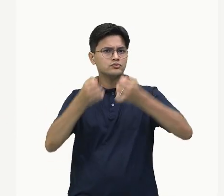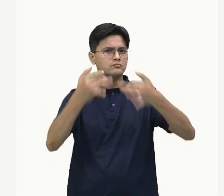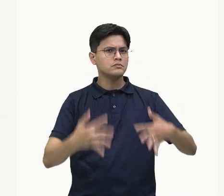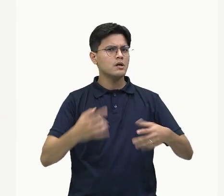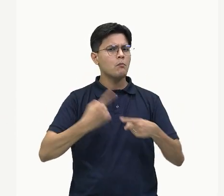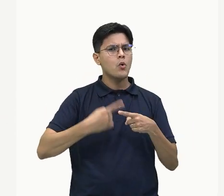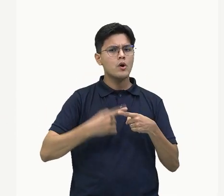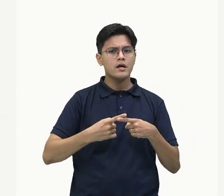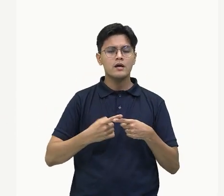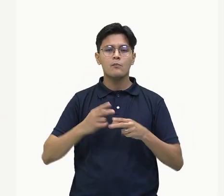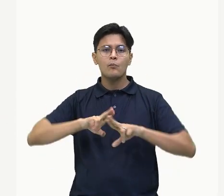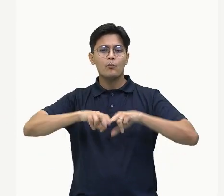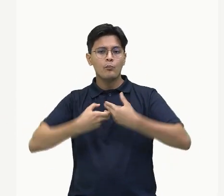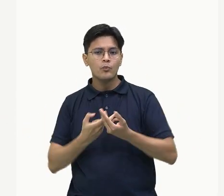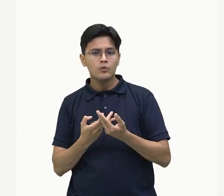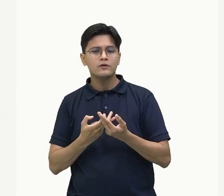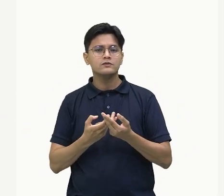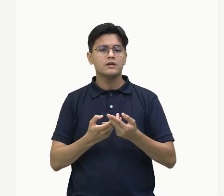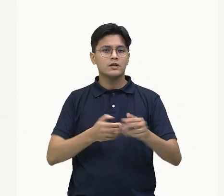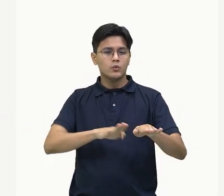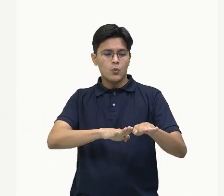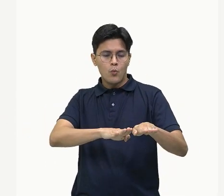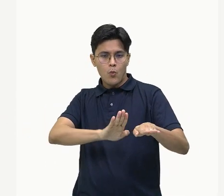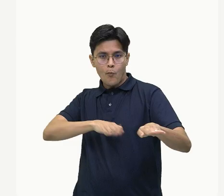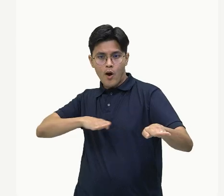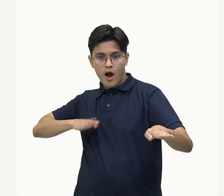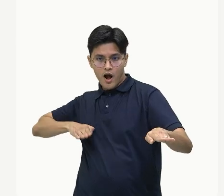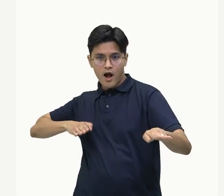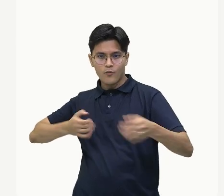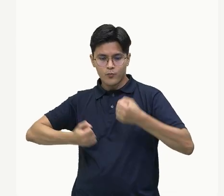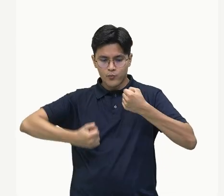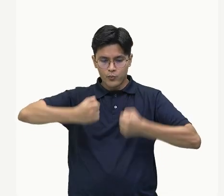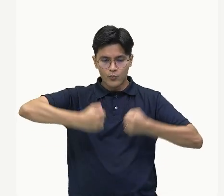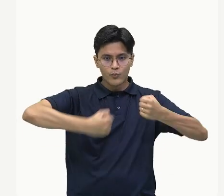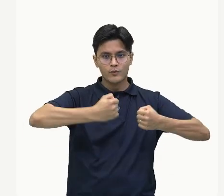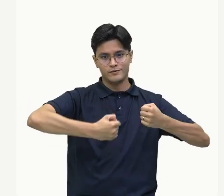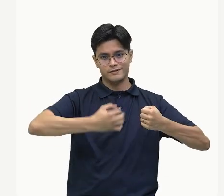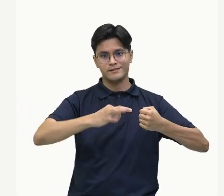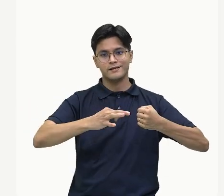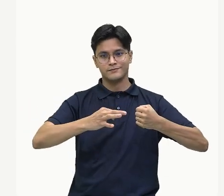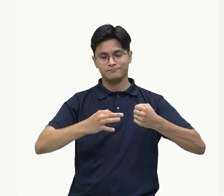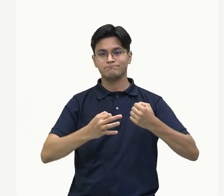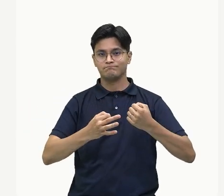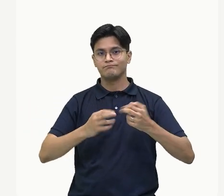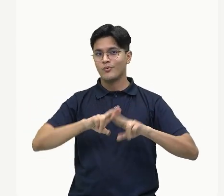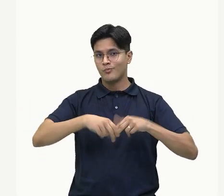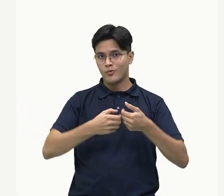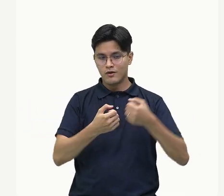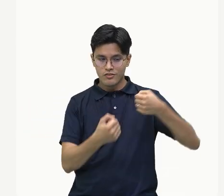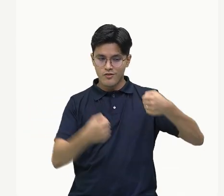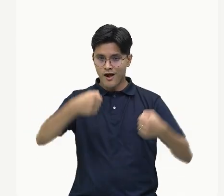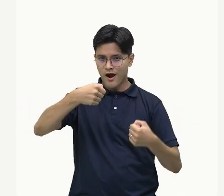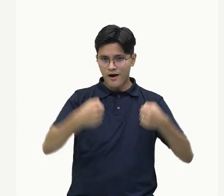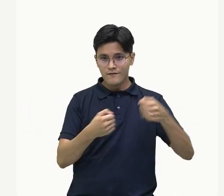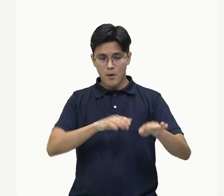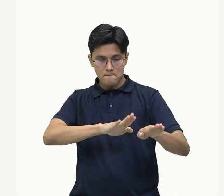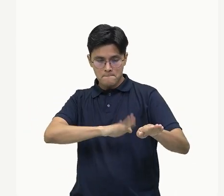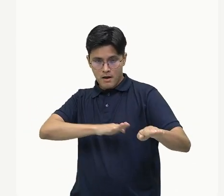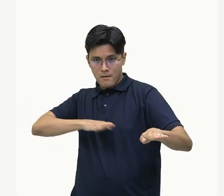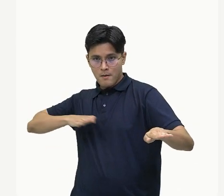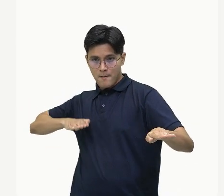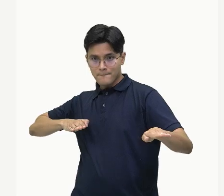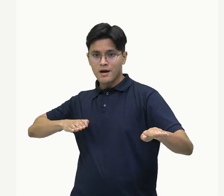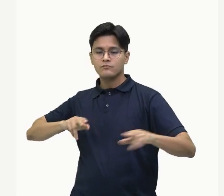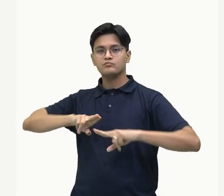palavrinha traffic não é tráfico, tá, ela é um falso cognato, significa tráfego. Por causa do tráfego, ele chegou ou ele